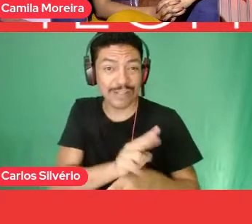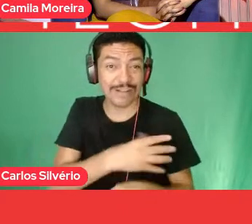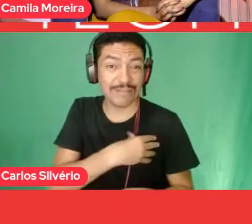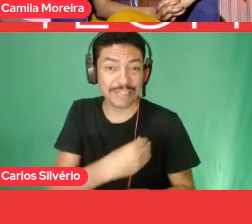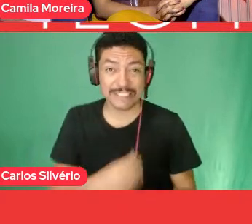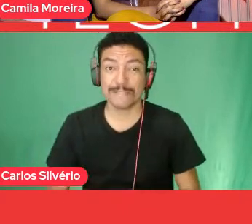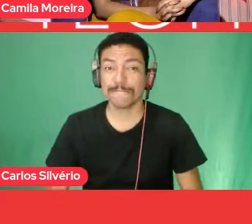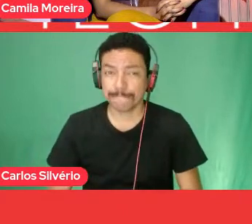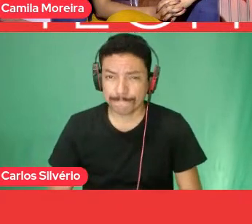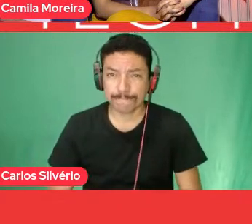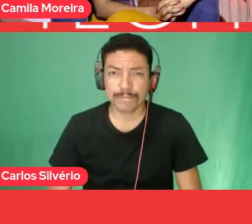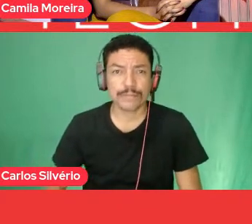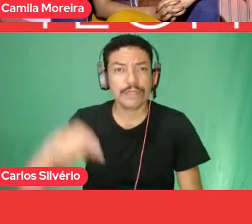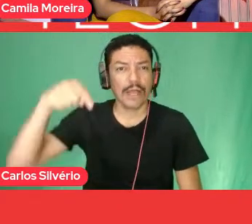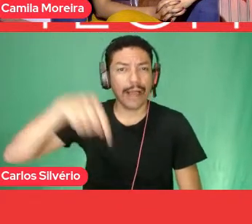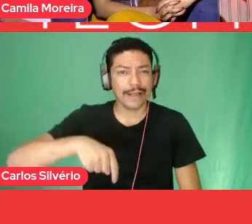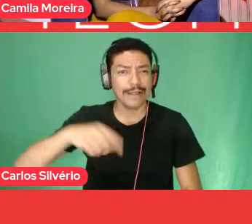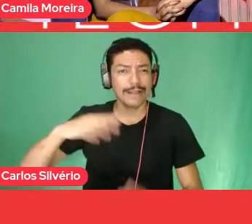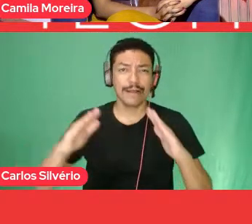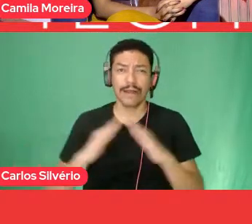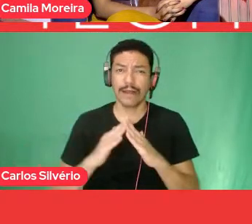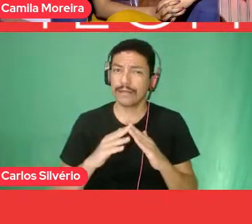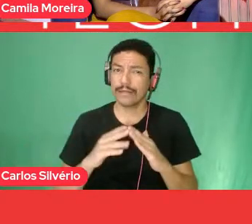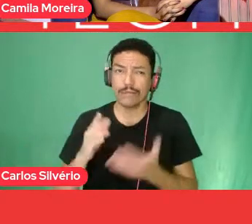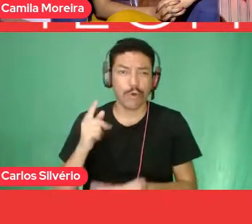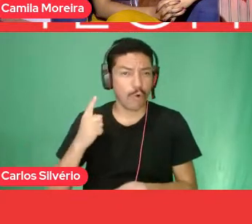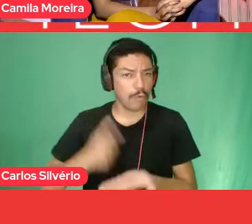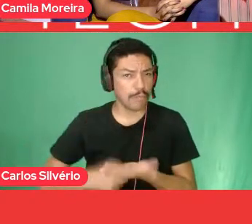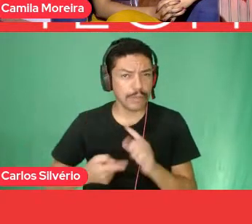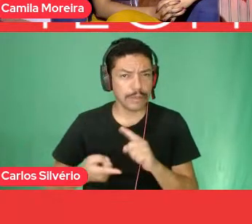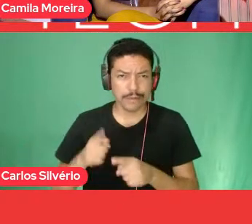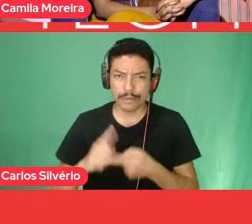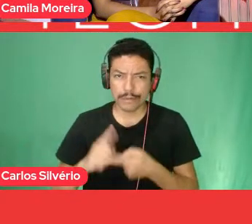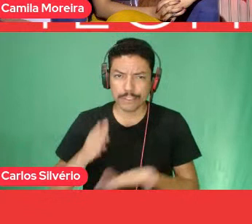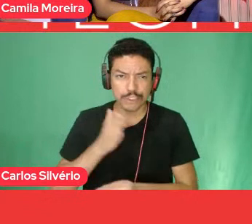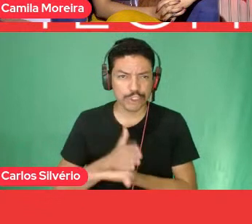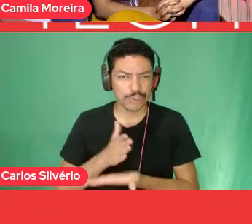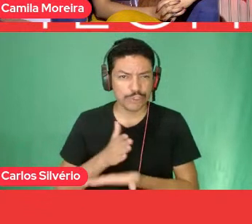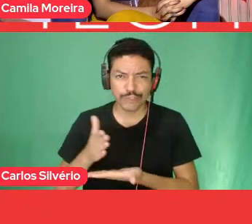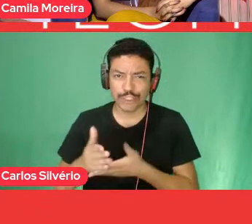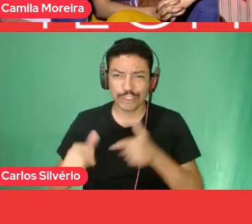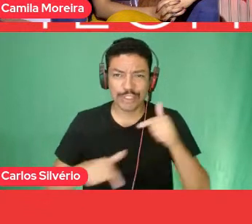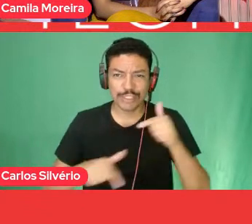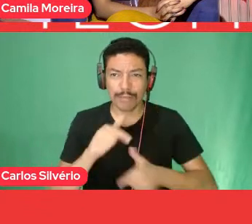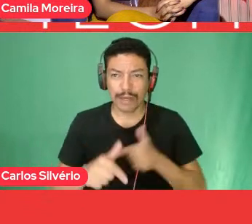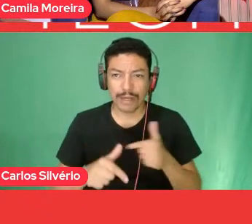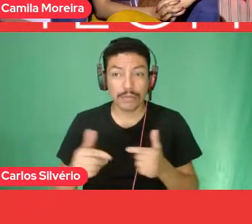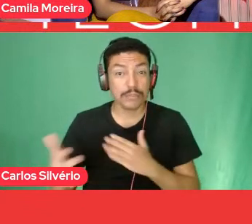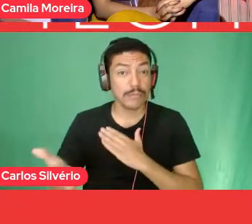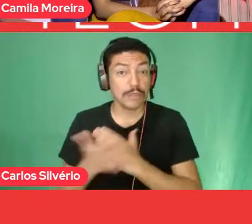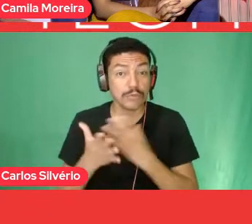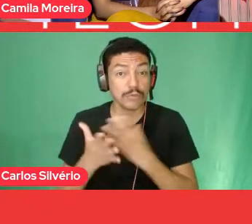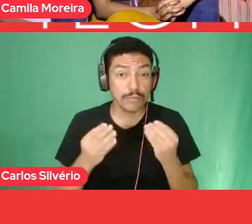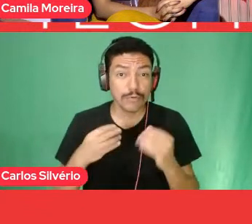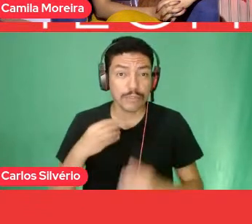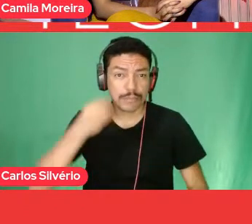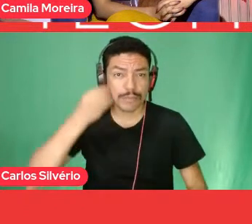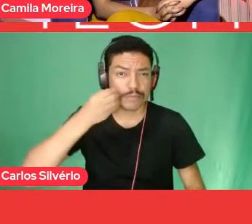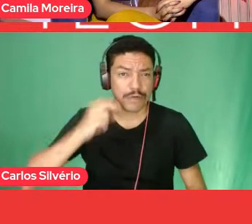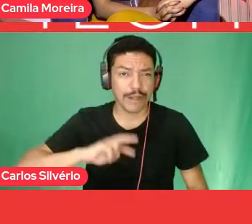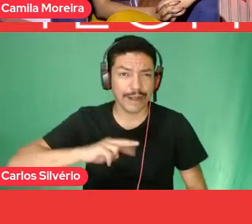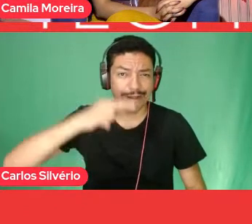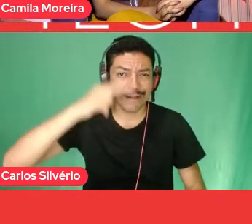a gente sempre dividiu muito bem as responsabilidades. Então, isso me ajudou muito na minha jornada, né? Tirou toda